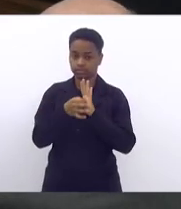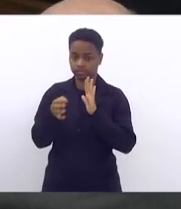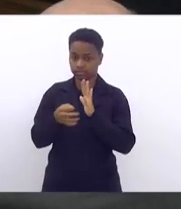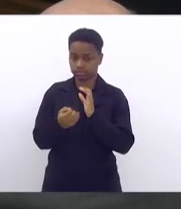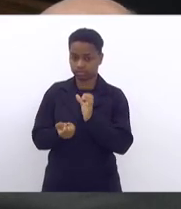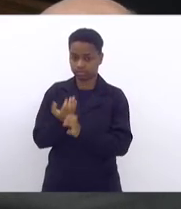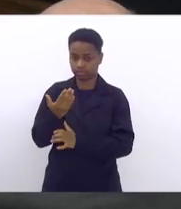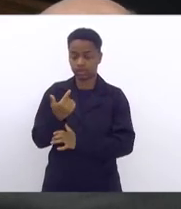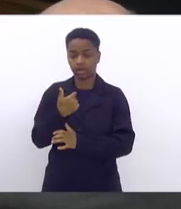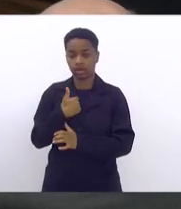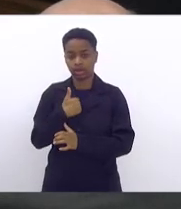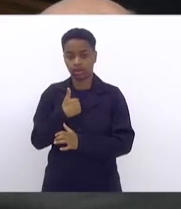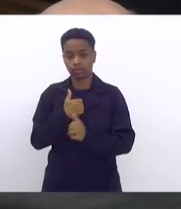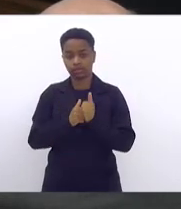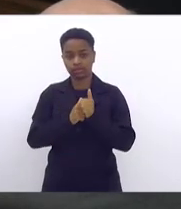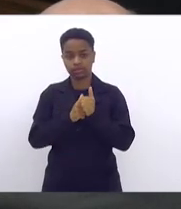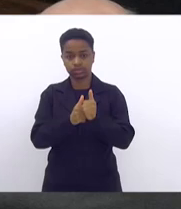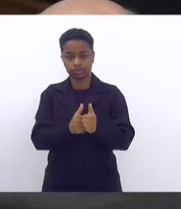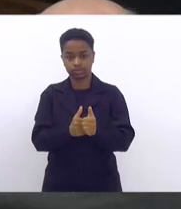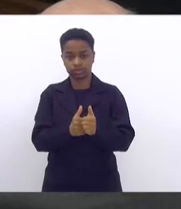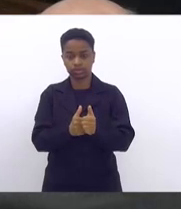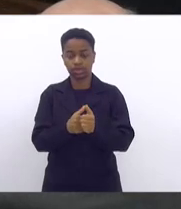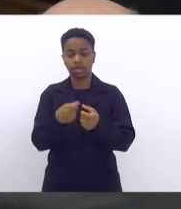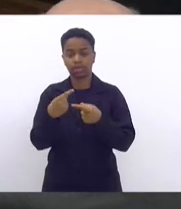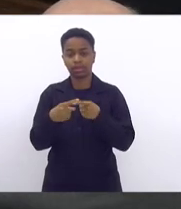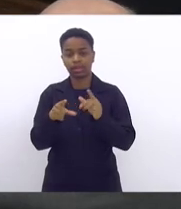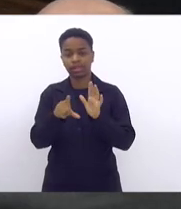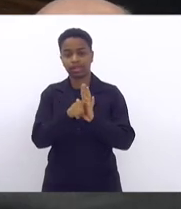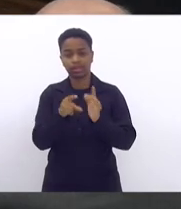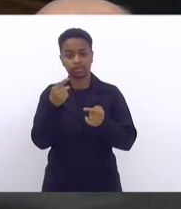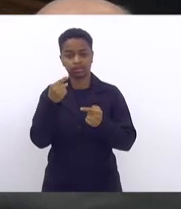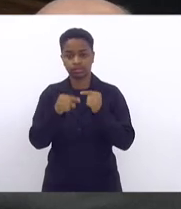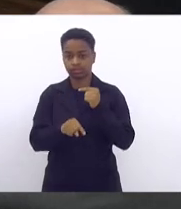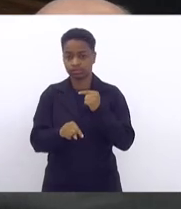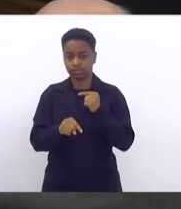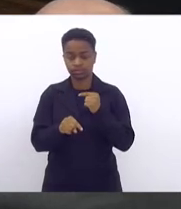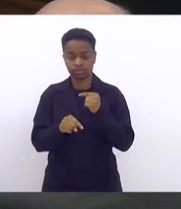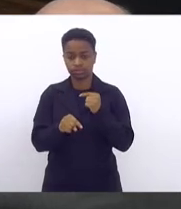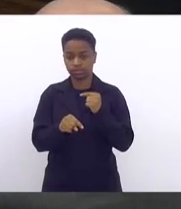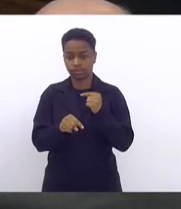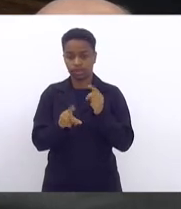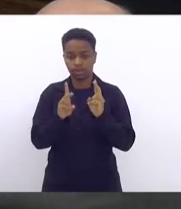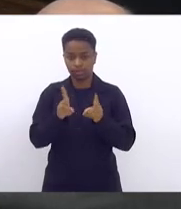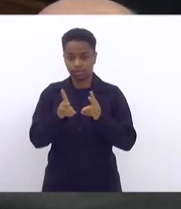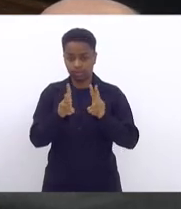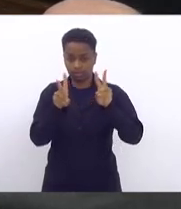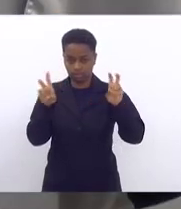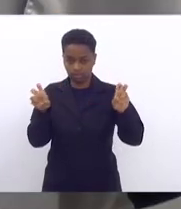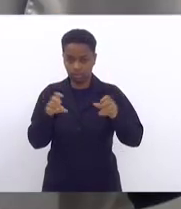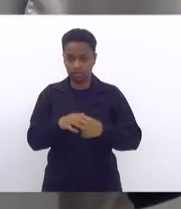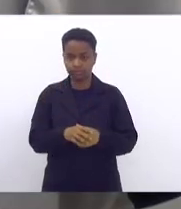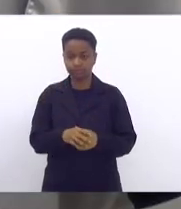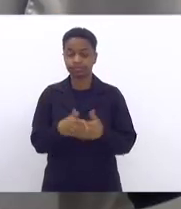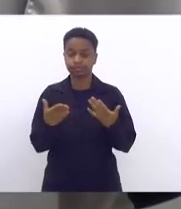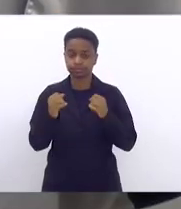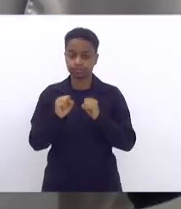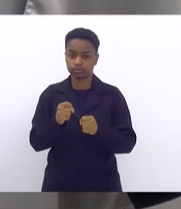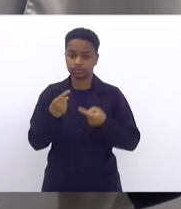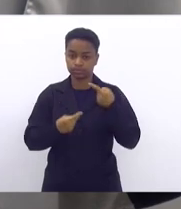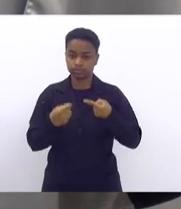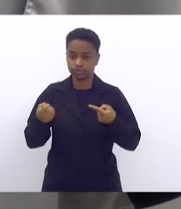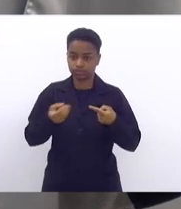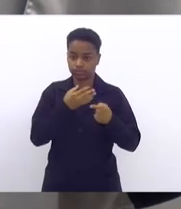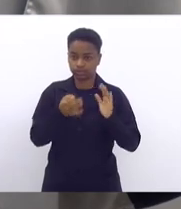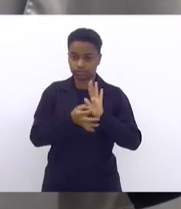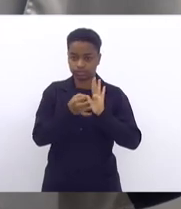eu me baseei no seu próprio recurso, aí, que a lei arguída não é e aí traz do a mesmo assunto que o projeto. Então, em discussão, o novo parecer do